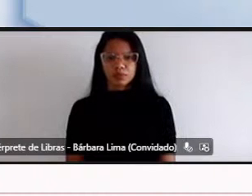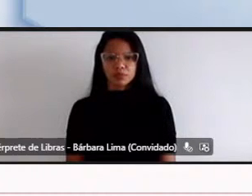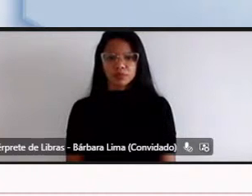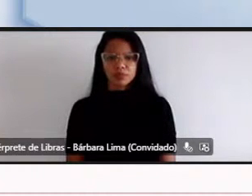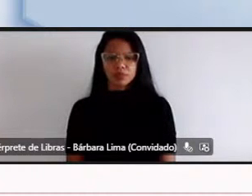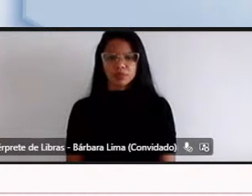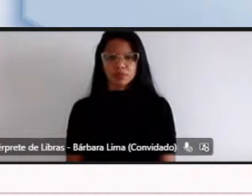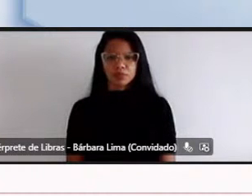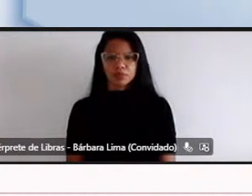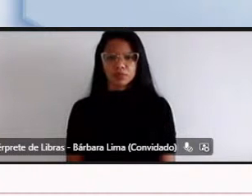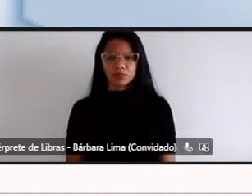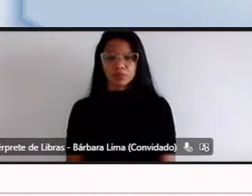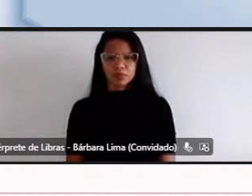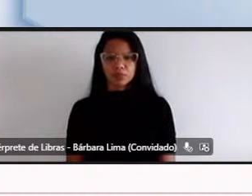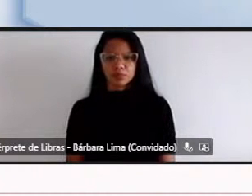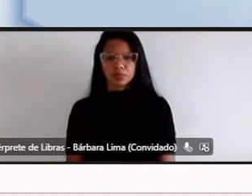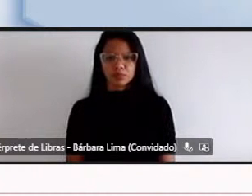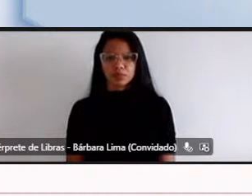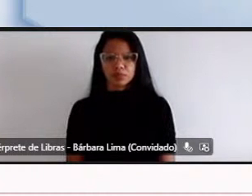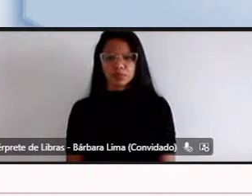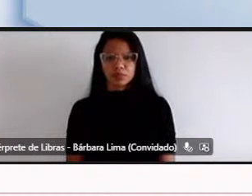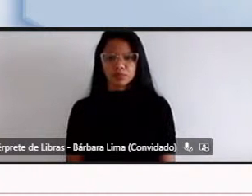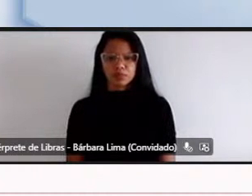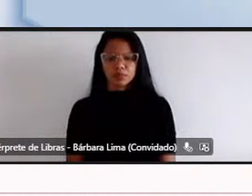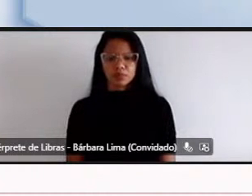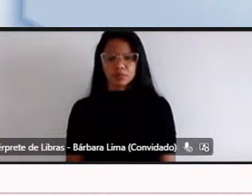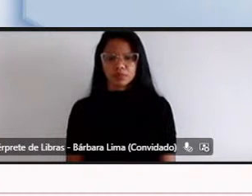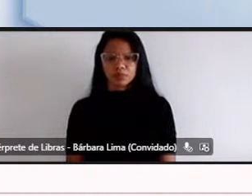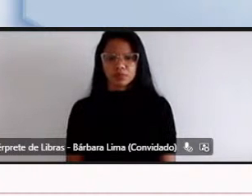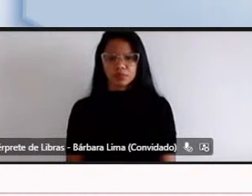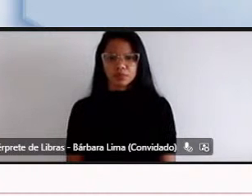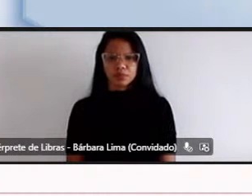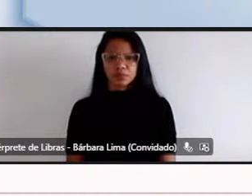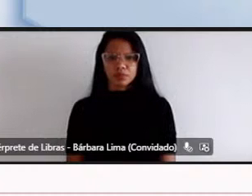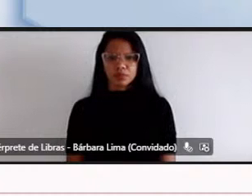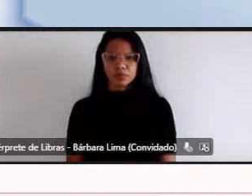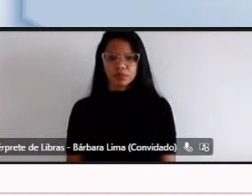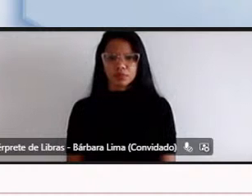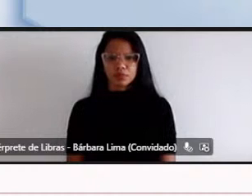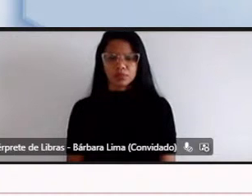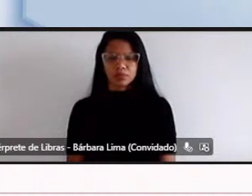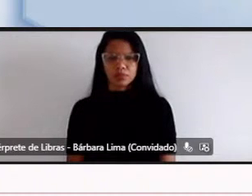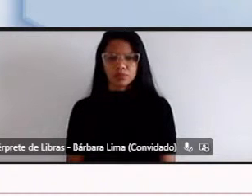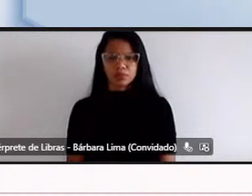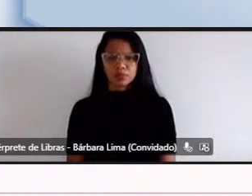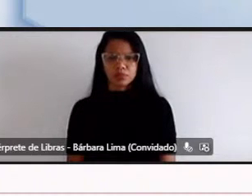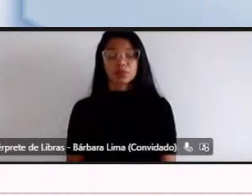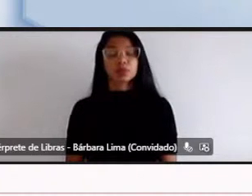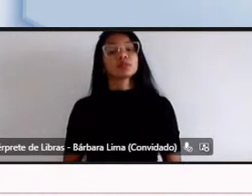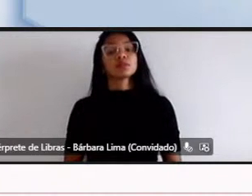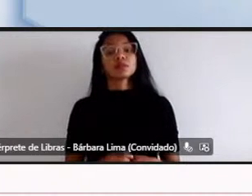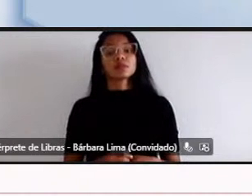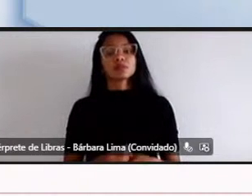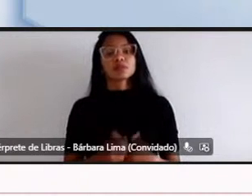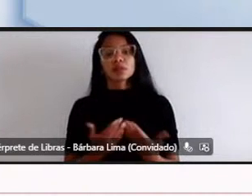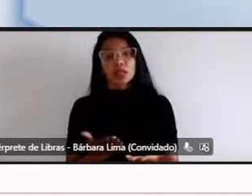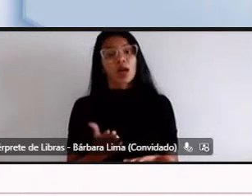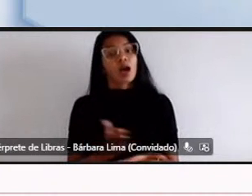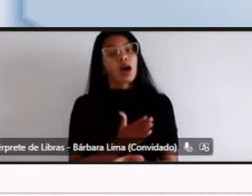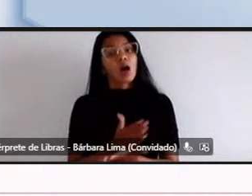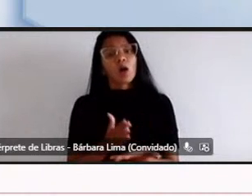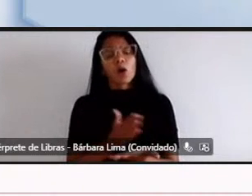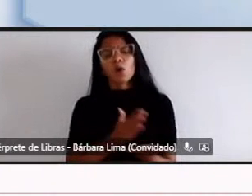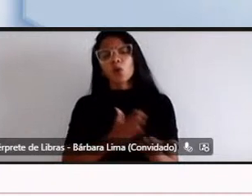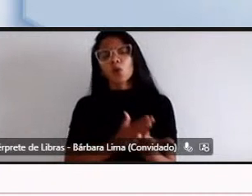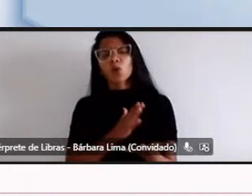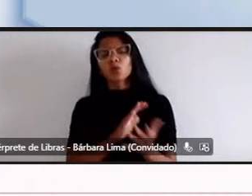that the system is addressing in relation to crime is the offender. Então, algumas suposições